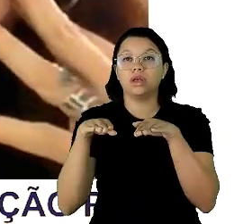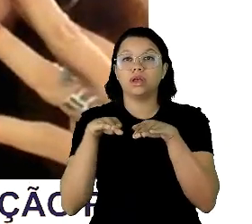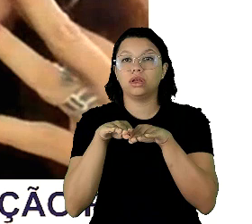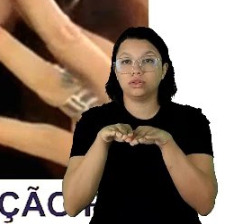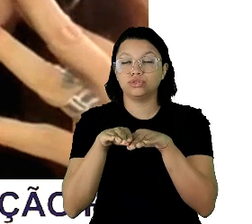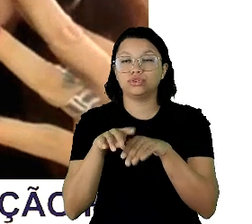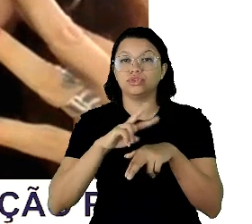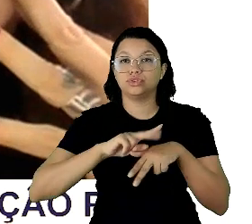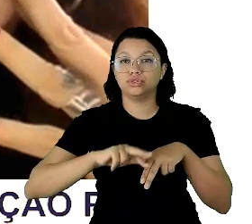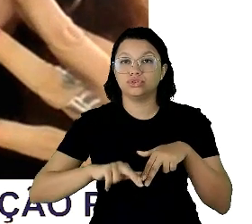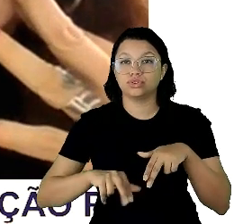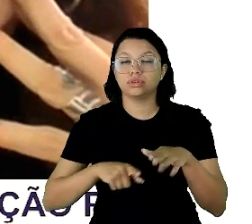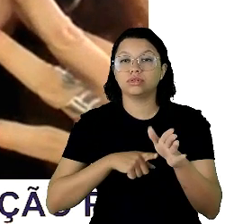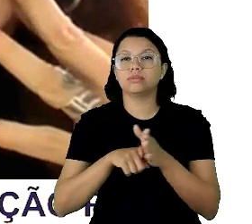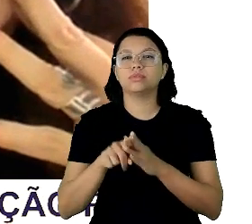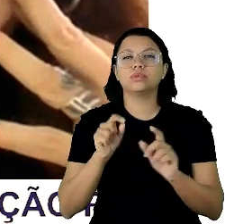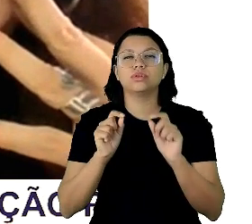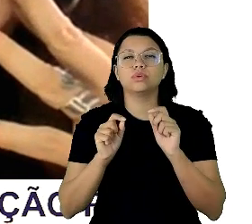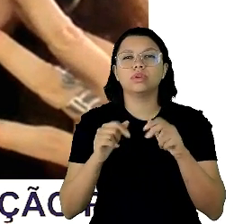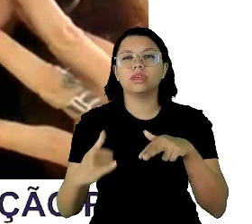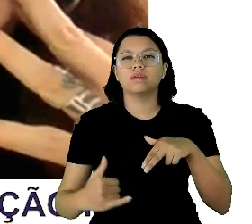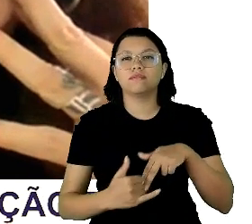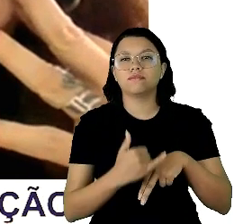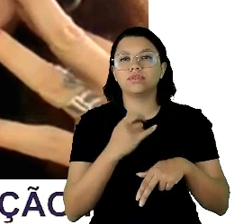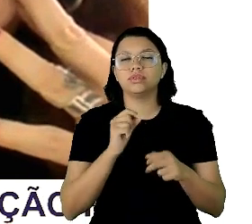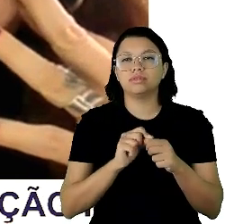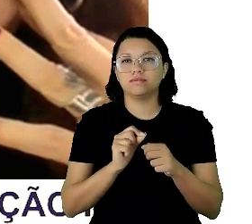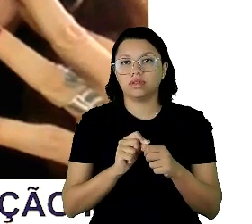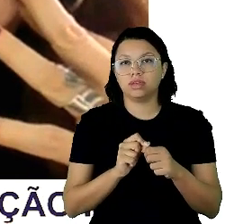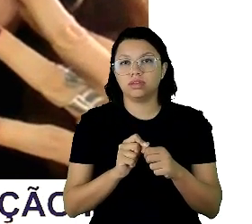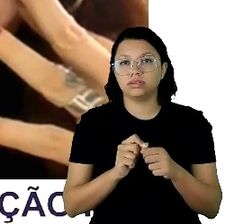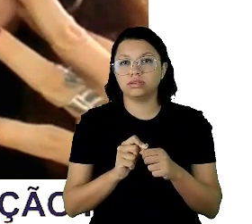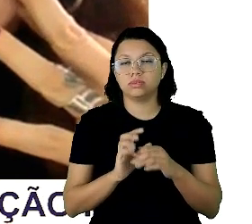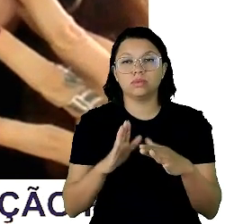que a vítima deve fazer ao vivenciar uma situação de